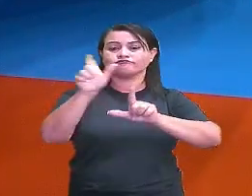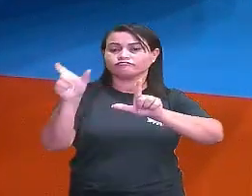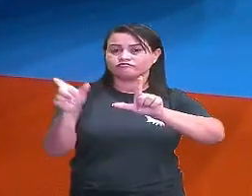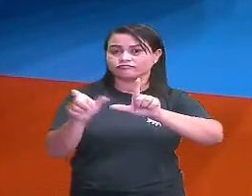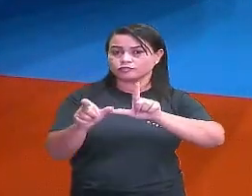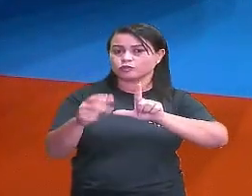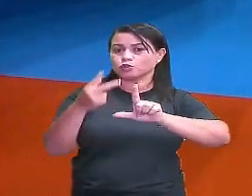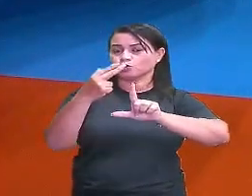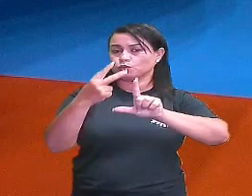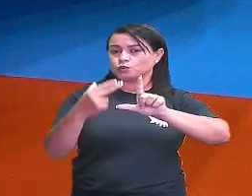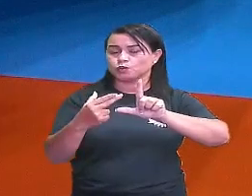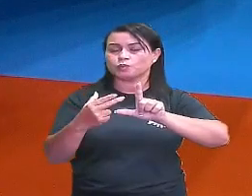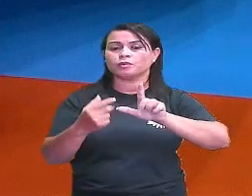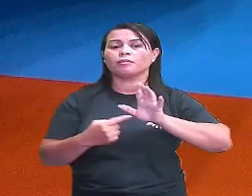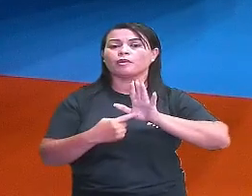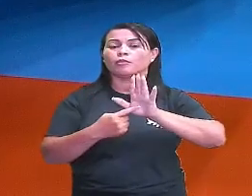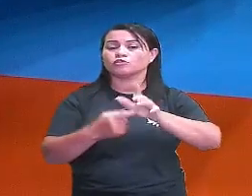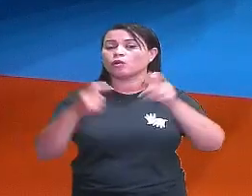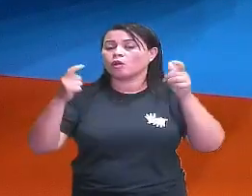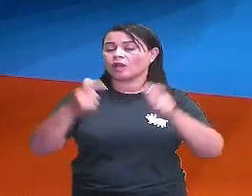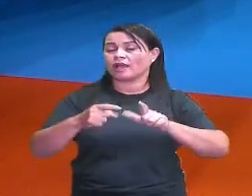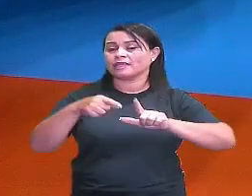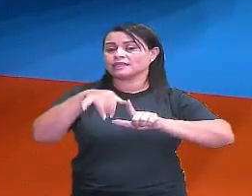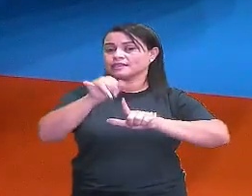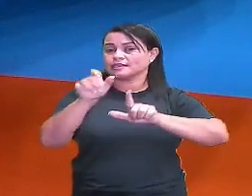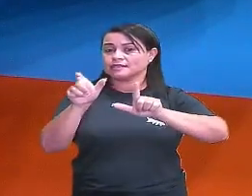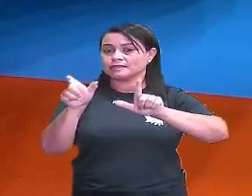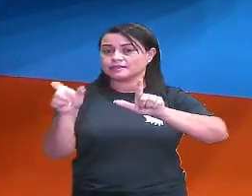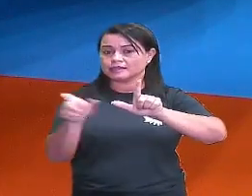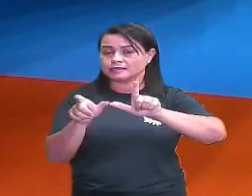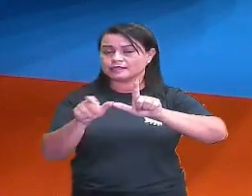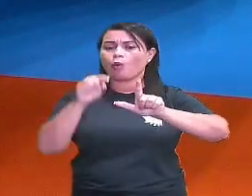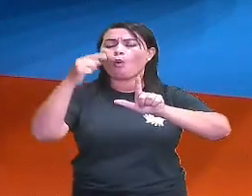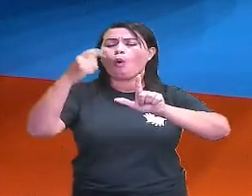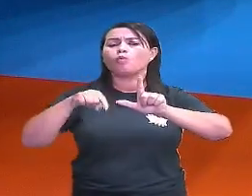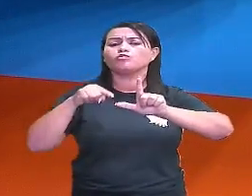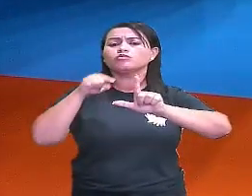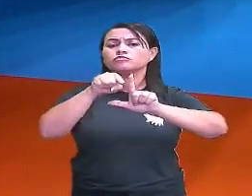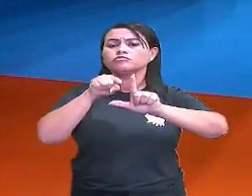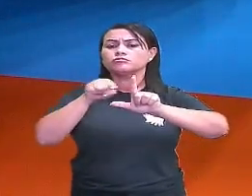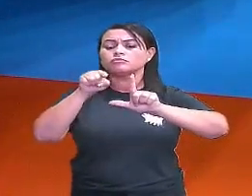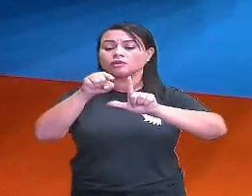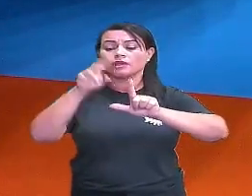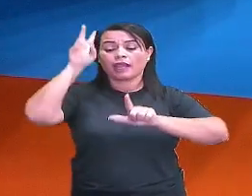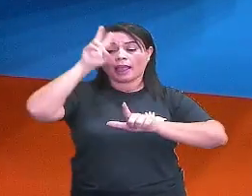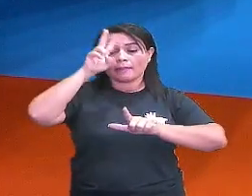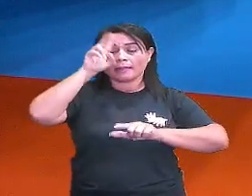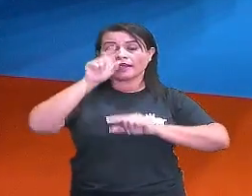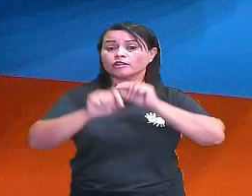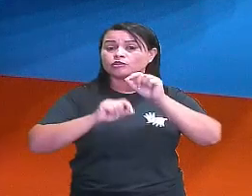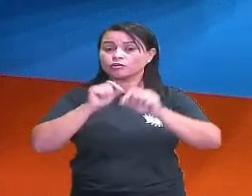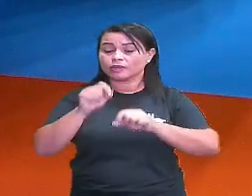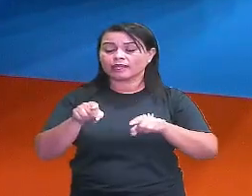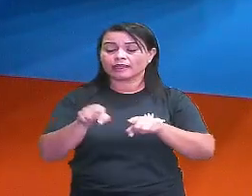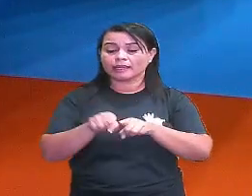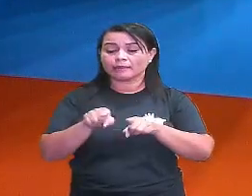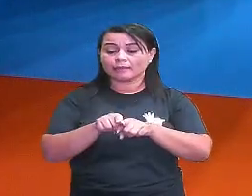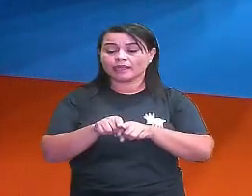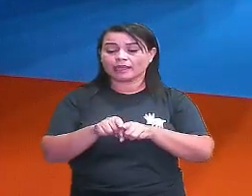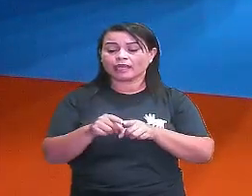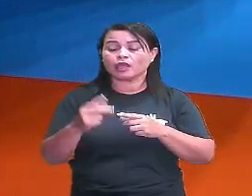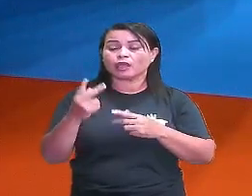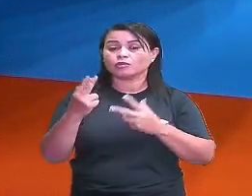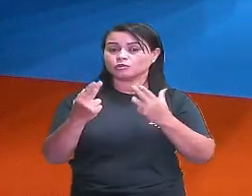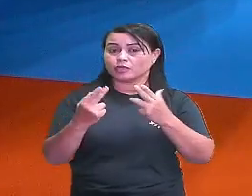que utilizamos para determinar uma localização no plano cartesiano. Lembrando que denomina-se de origem o par